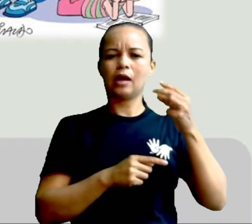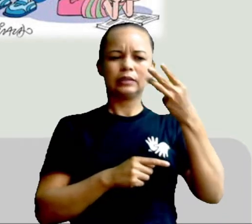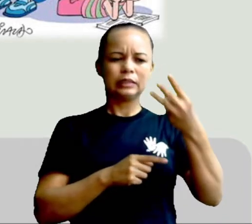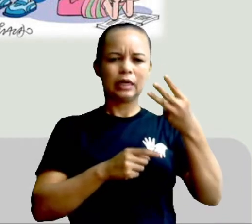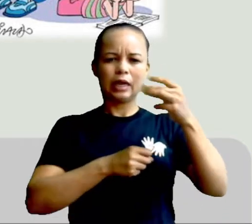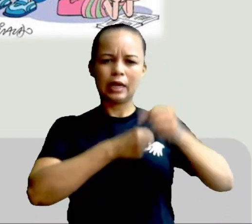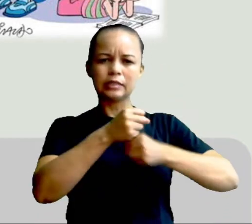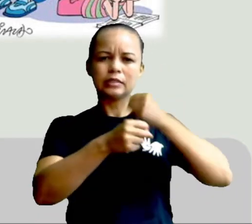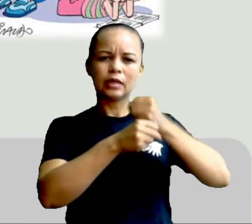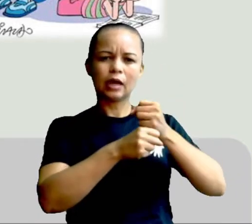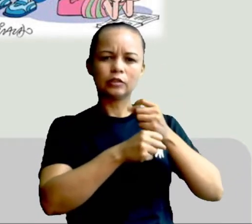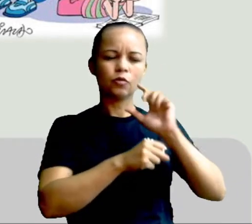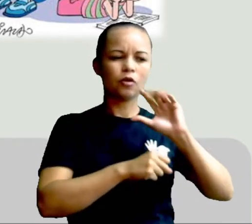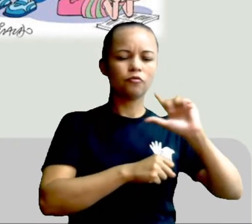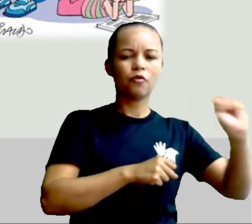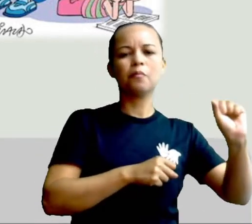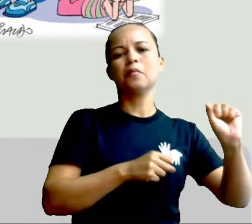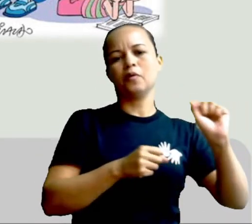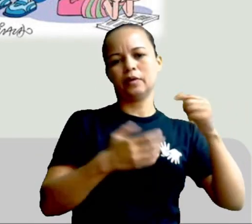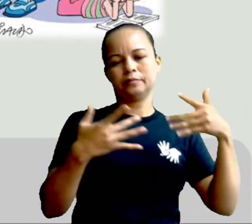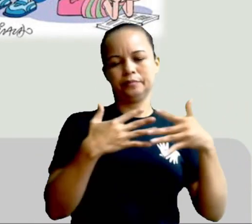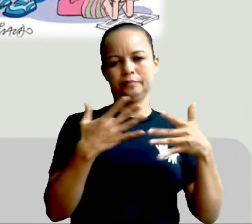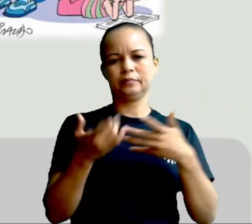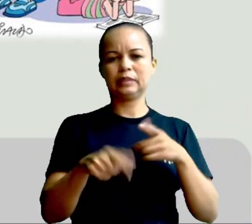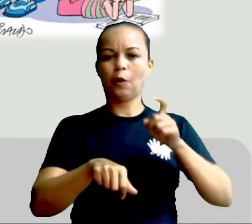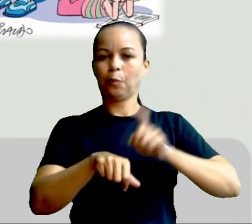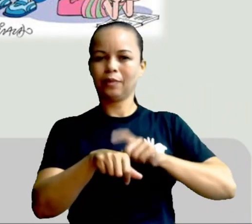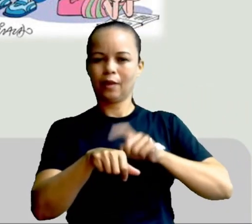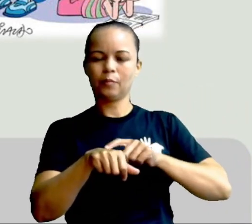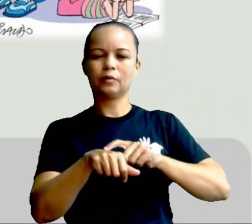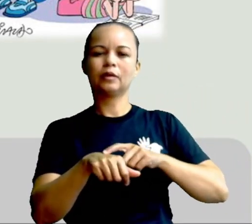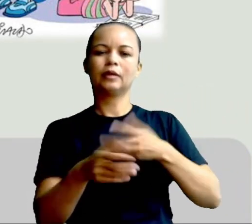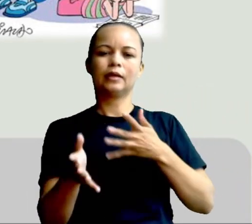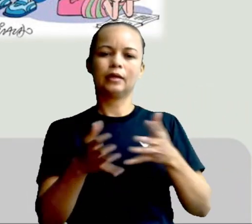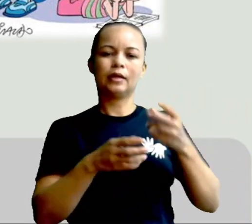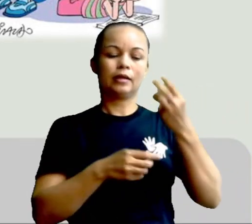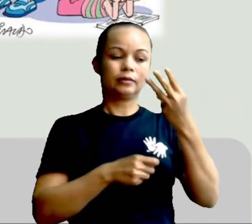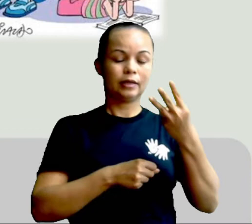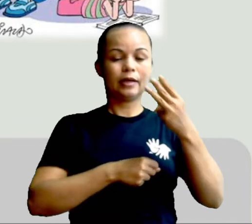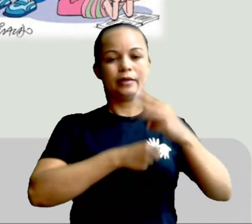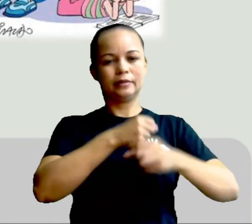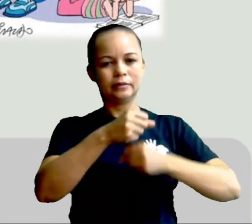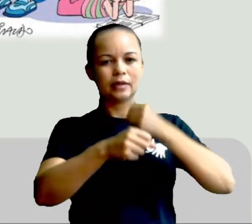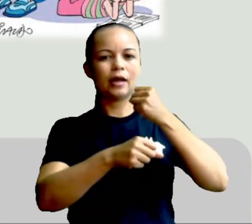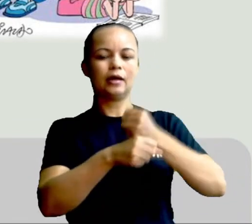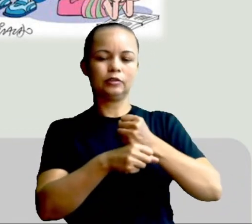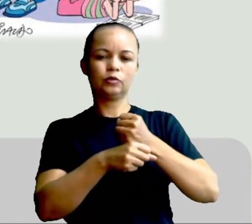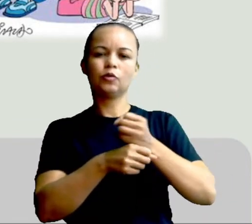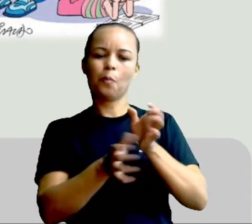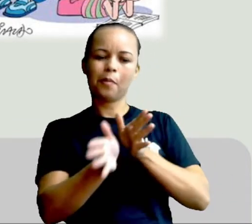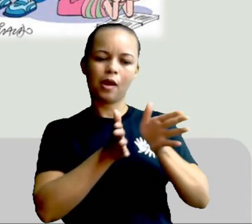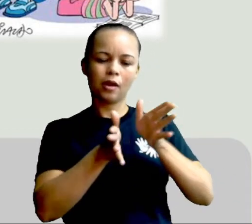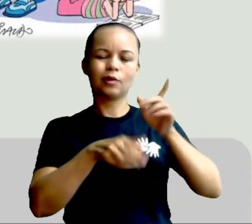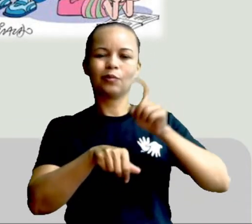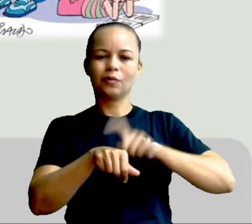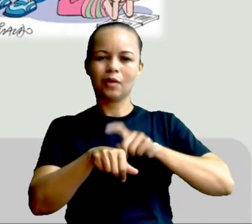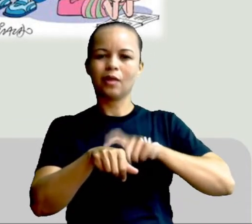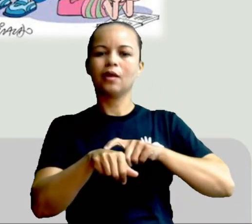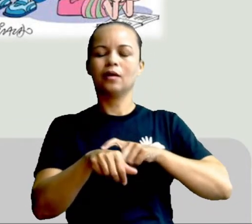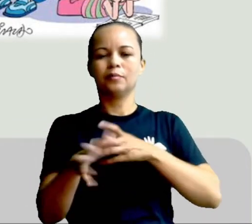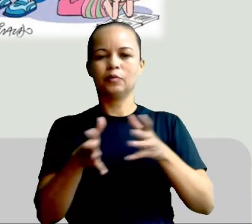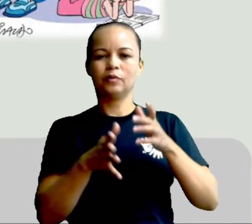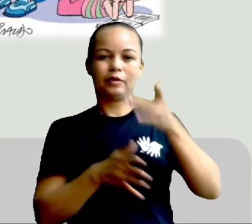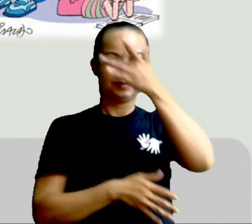Isso mesmo, meus queridos. Então, ó, tempo está dizendo que daqui a 3 anos, nesse período de